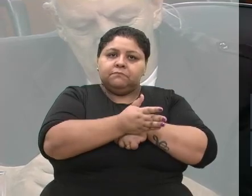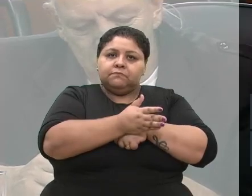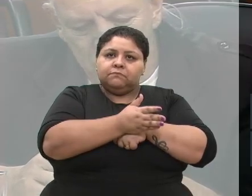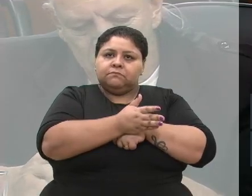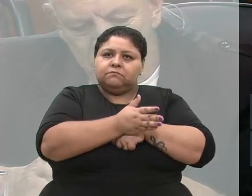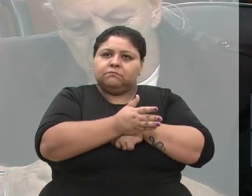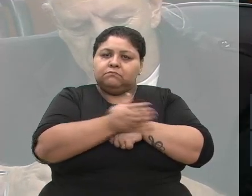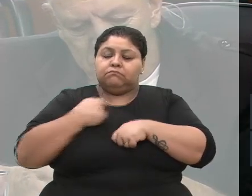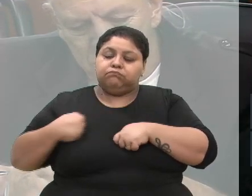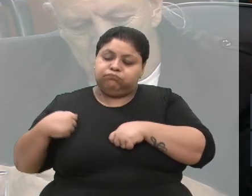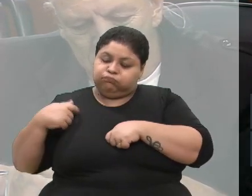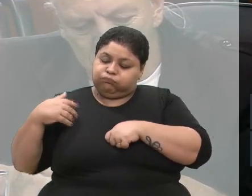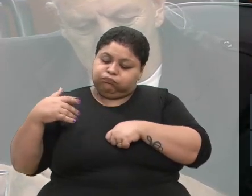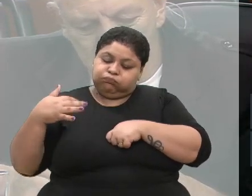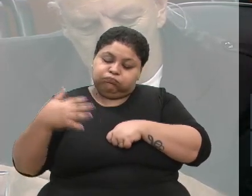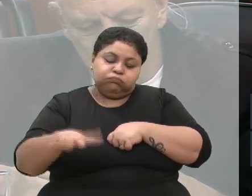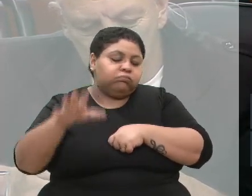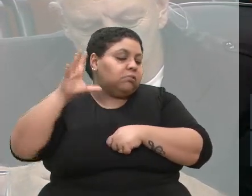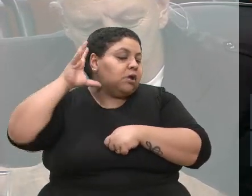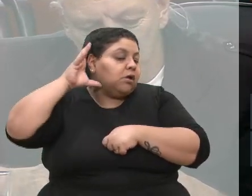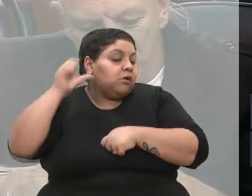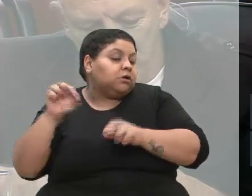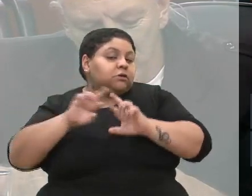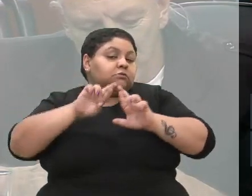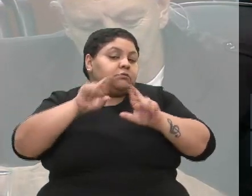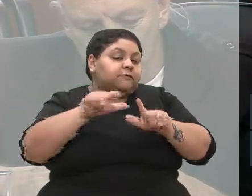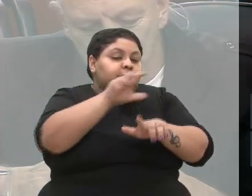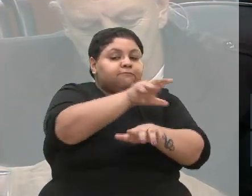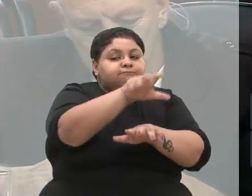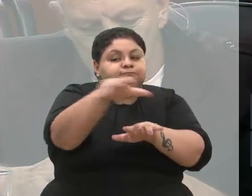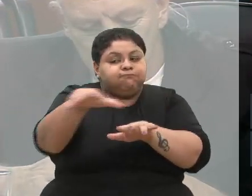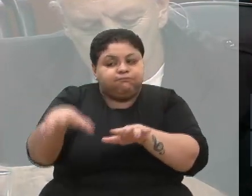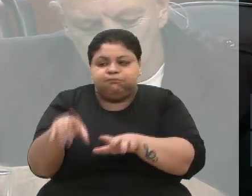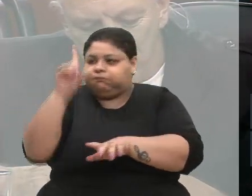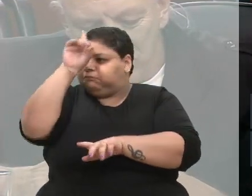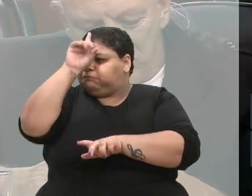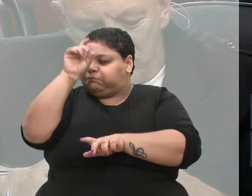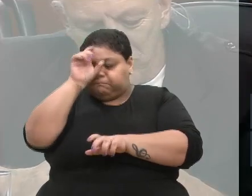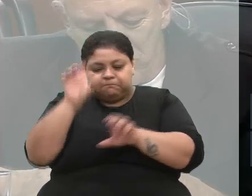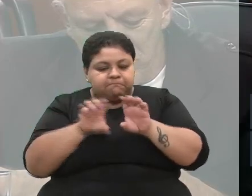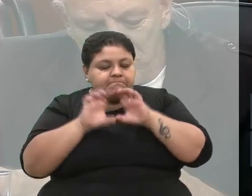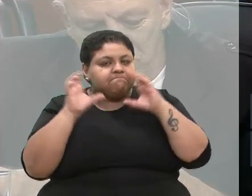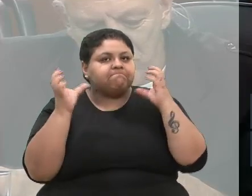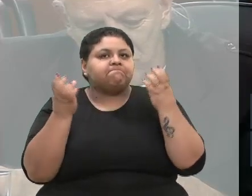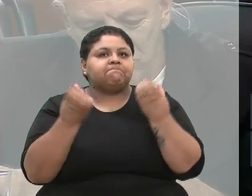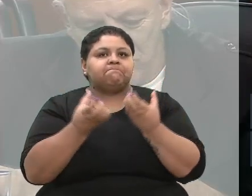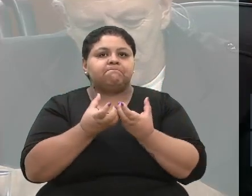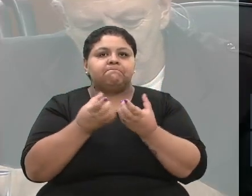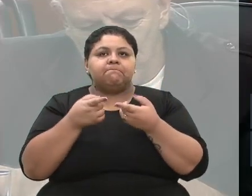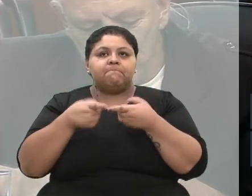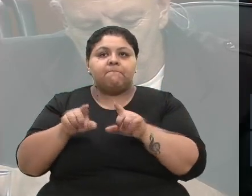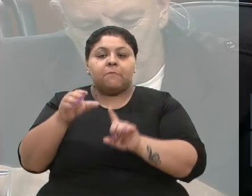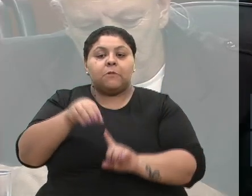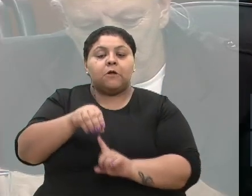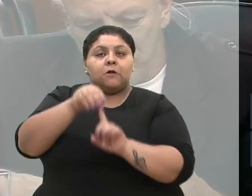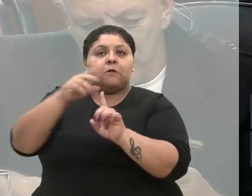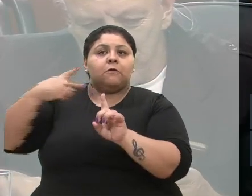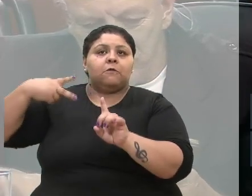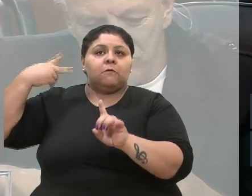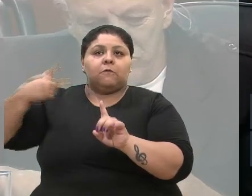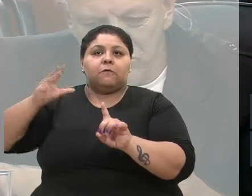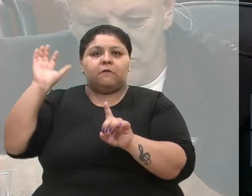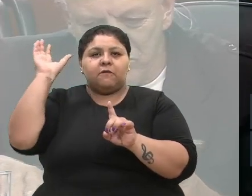um longo período ouvindo diferentes setores, hospitais, comunidade, mas principalmente, vereador